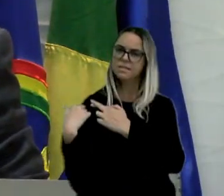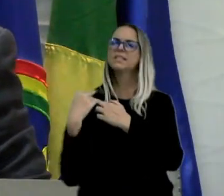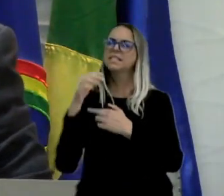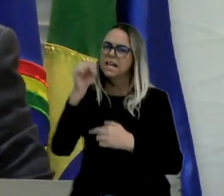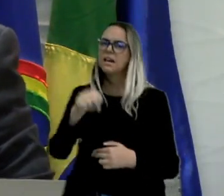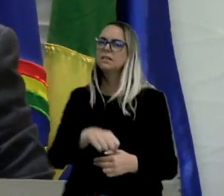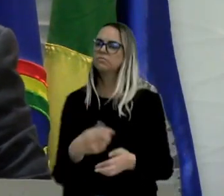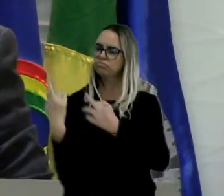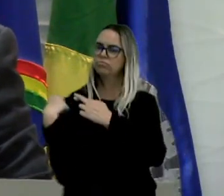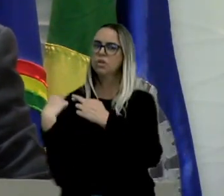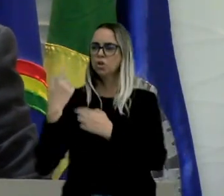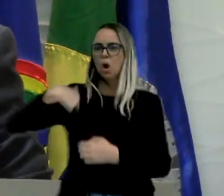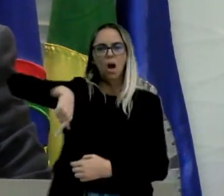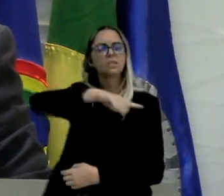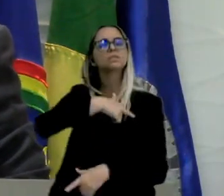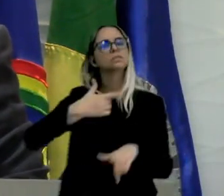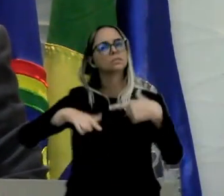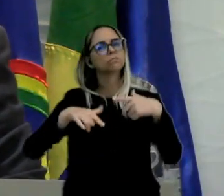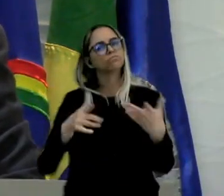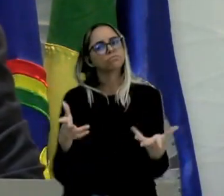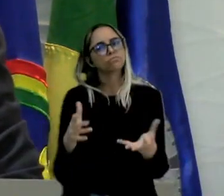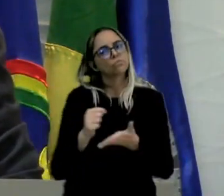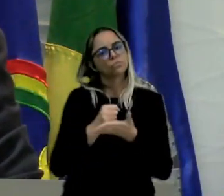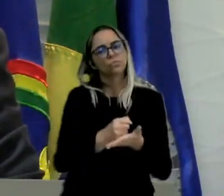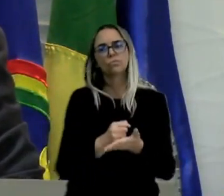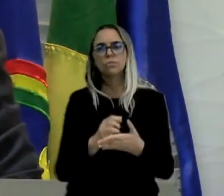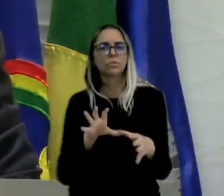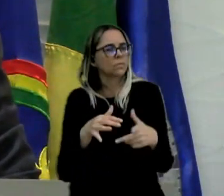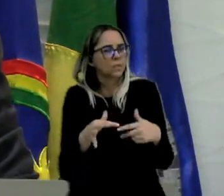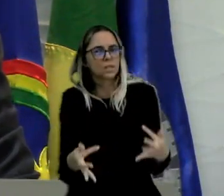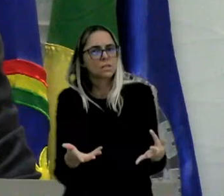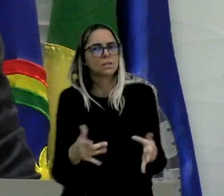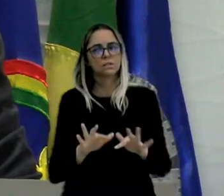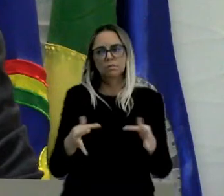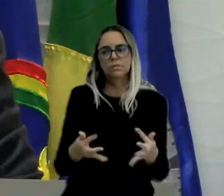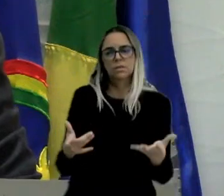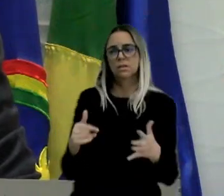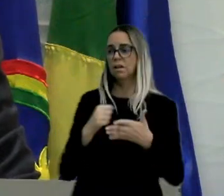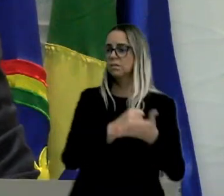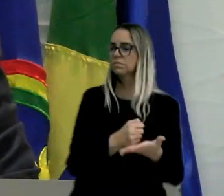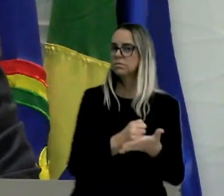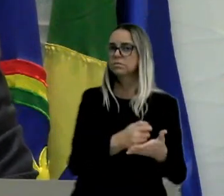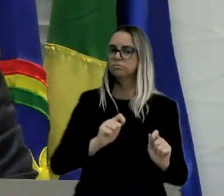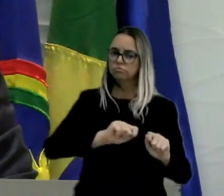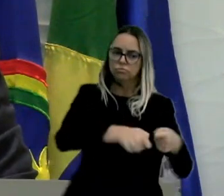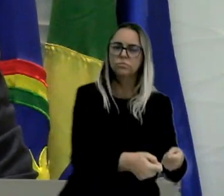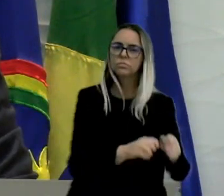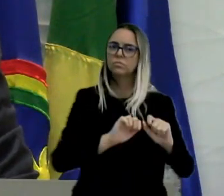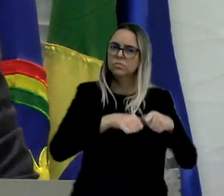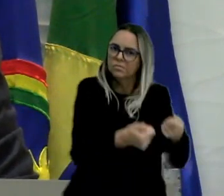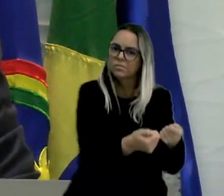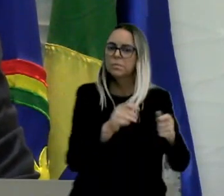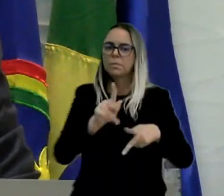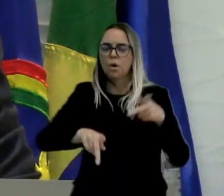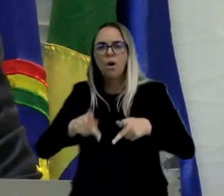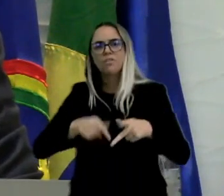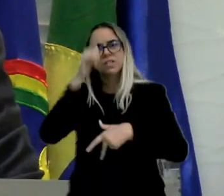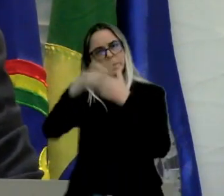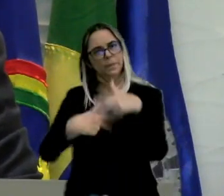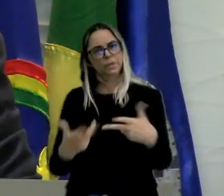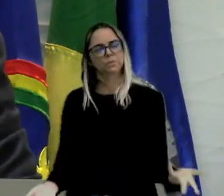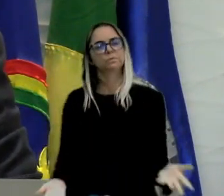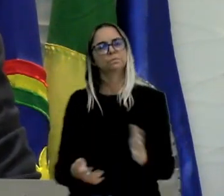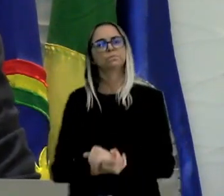a gente faz nossa parte não desmerecendo nossa classe estamos fazer nossa parte defendendo os interesses do Povo de somento do Una